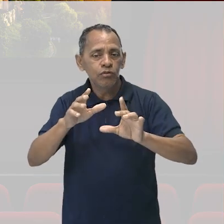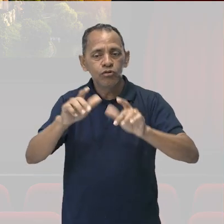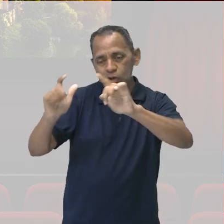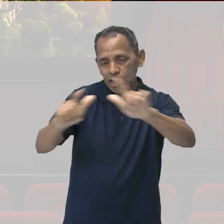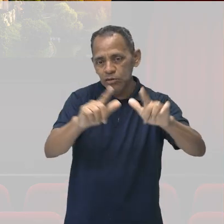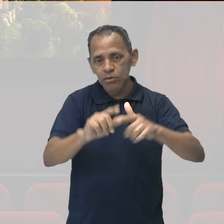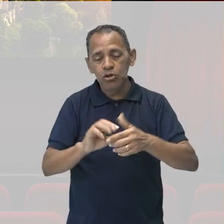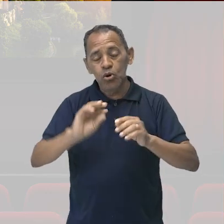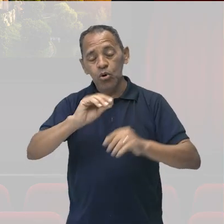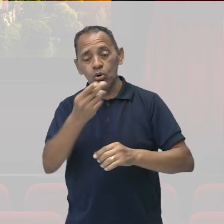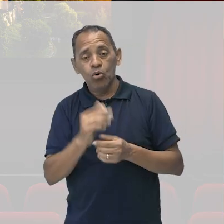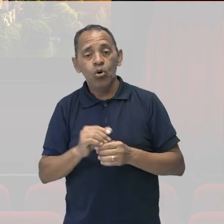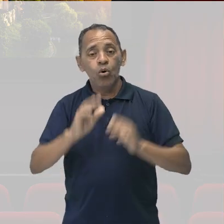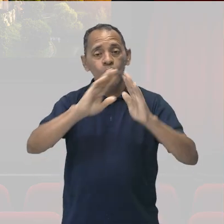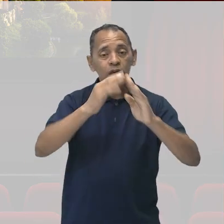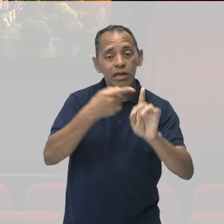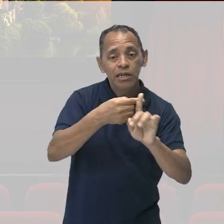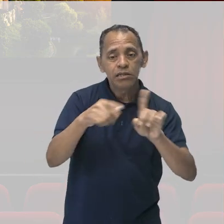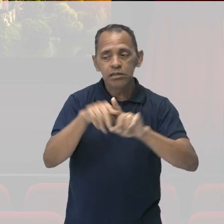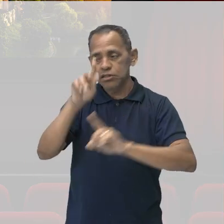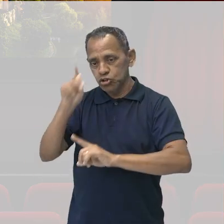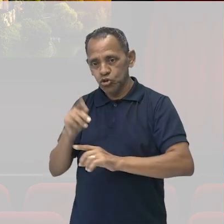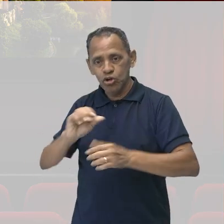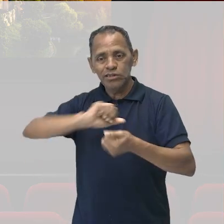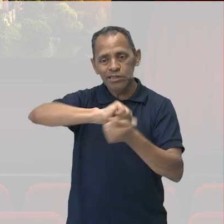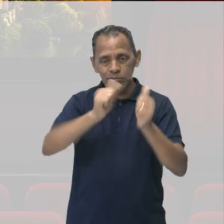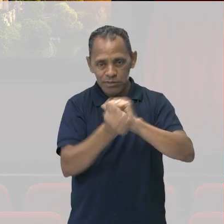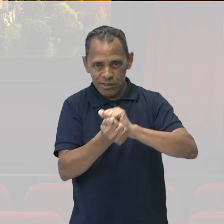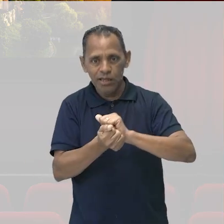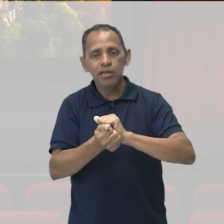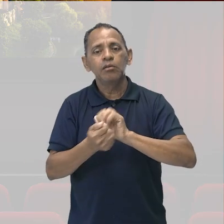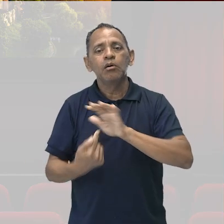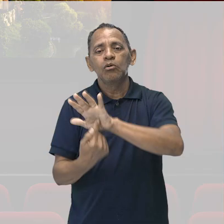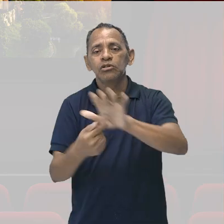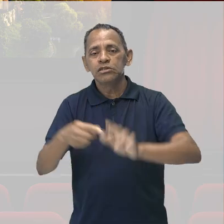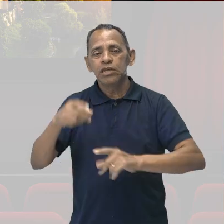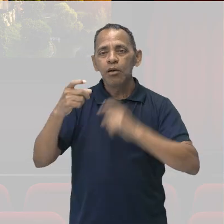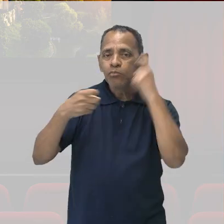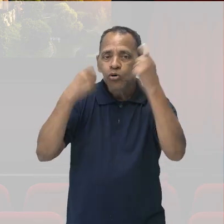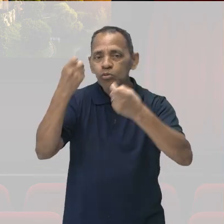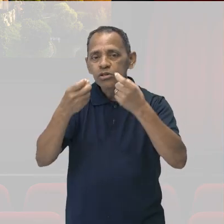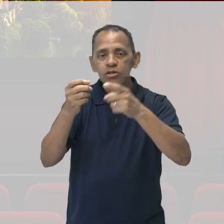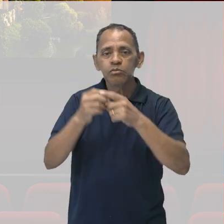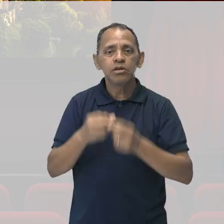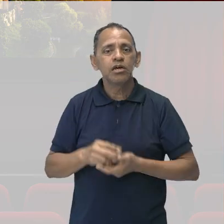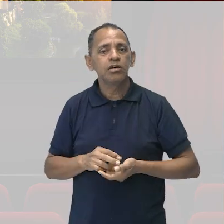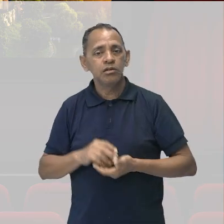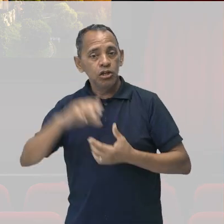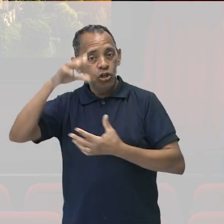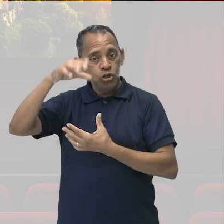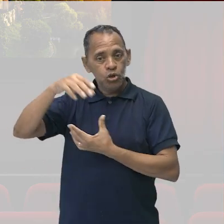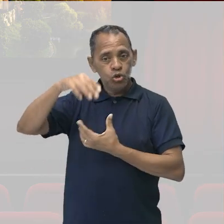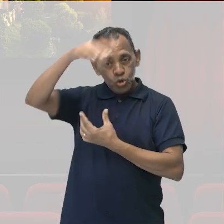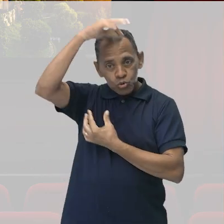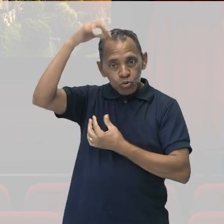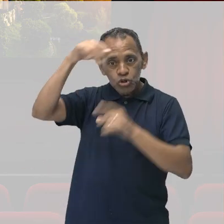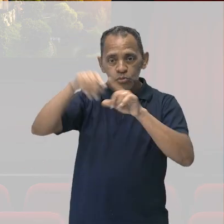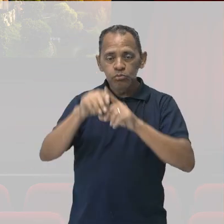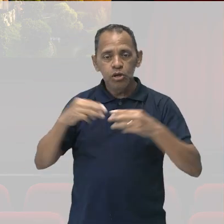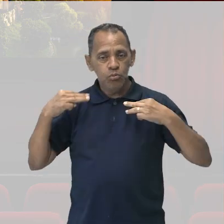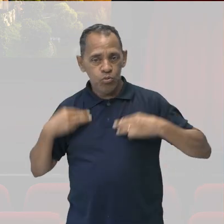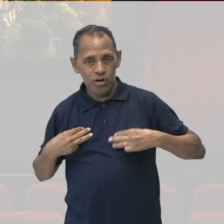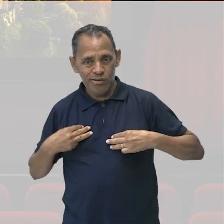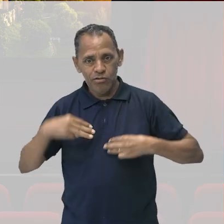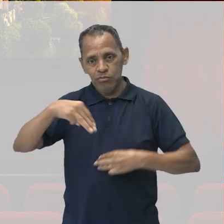públicas ou em igrejas, e as histórias eram adaptadas para refletir as preocupações espirituais